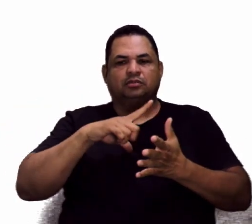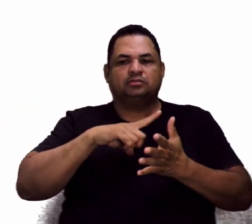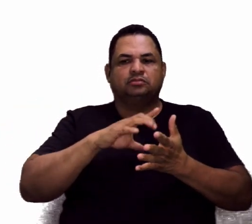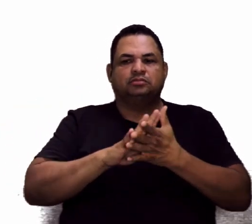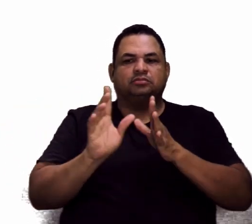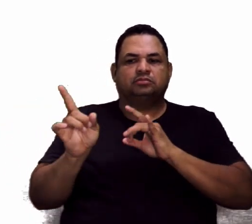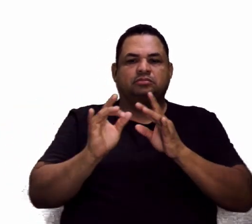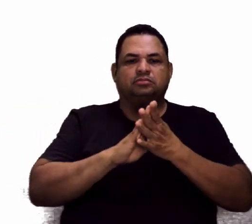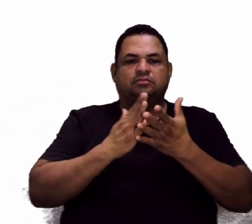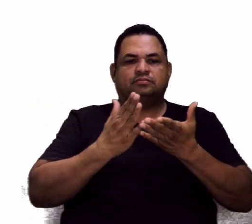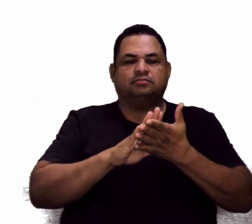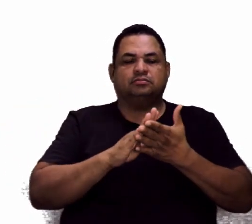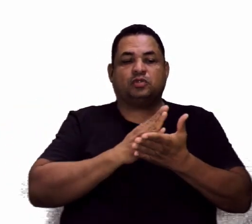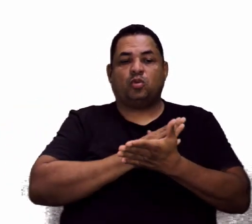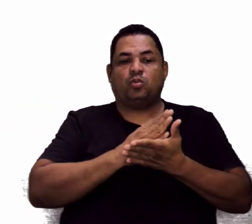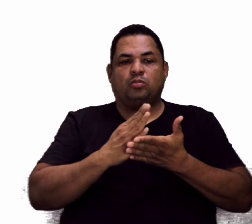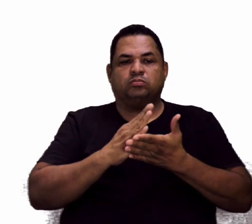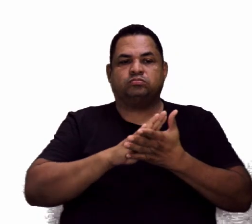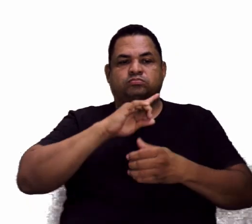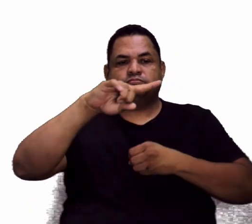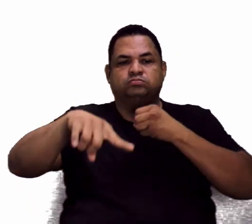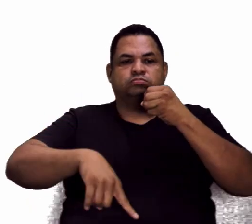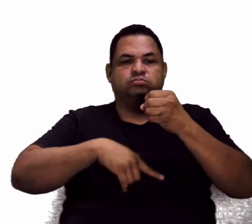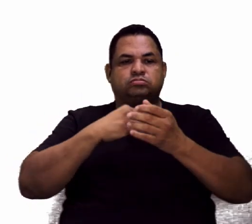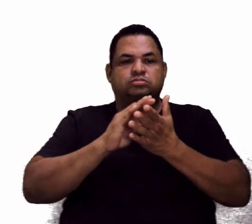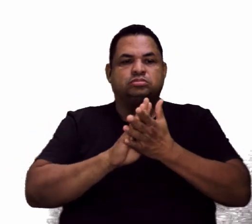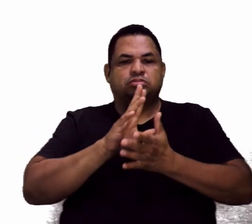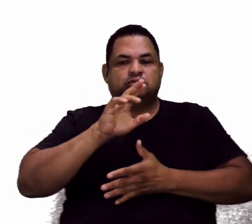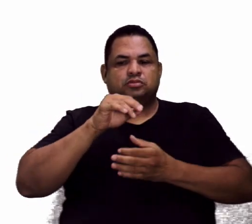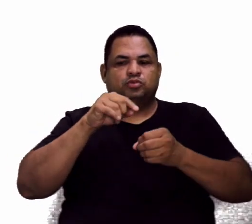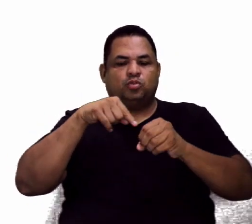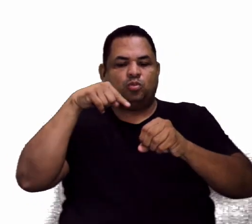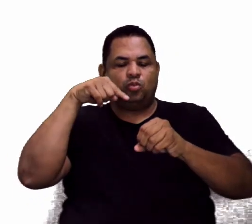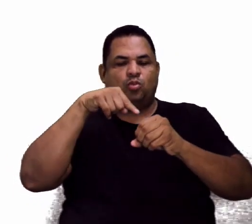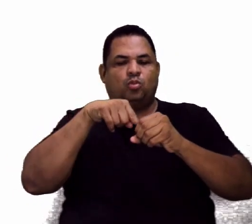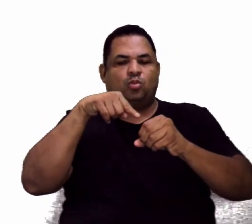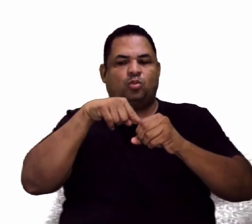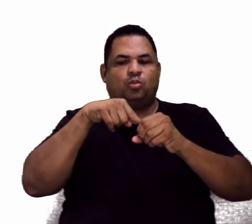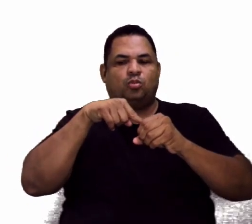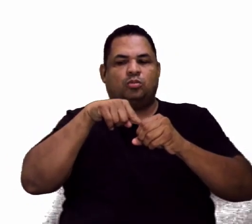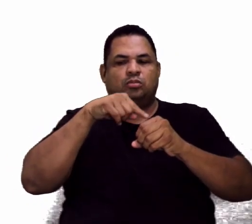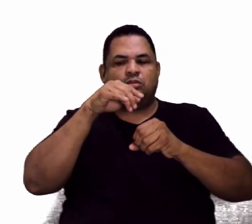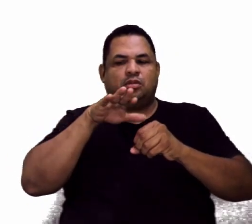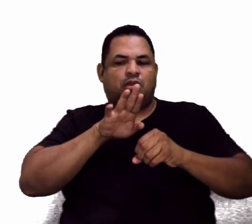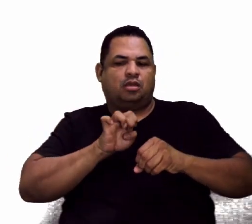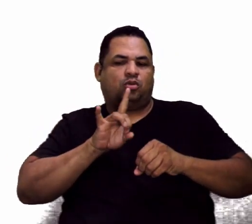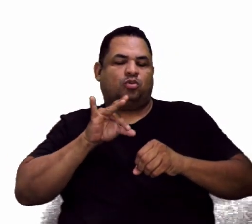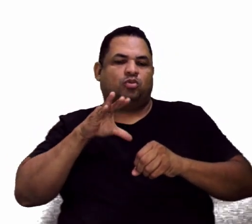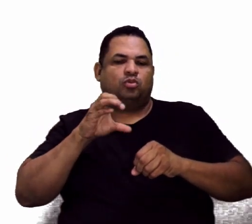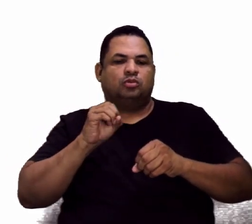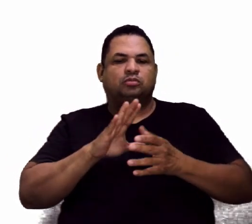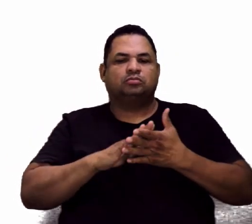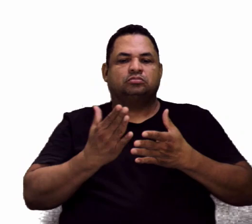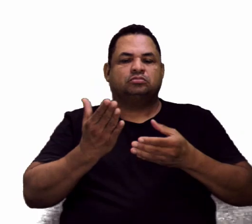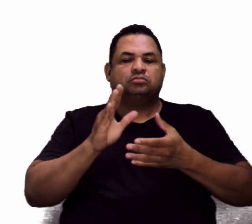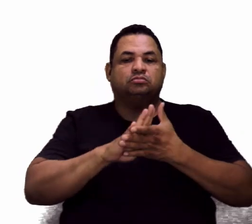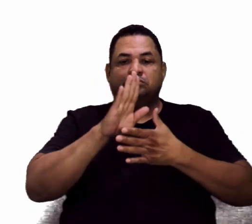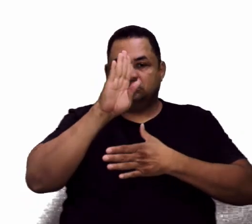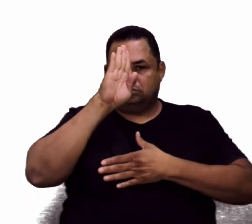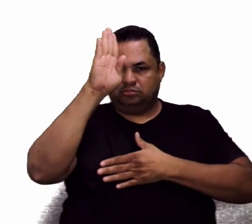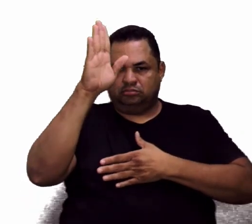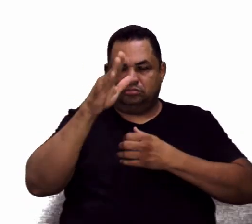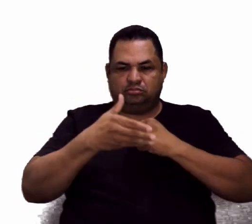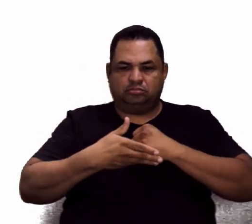devemos sempre partir do átomo neutro. E esse átomo neutro no estado